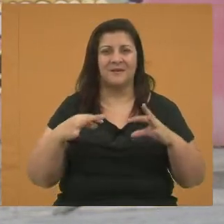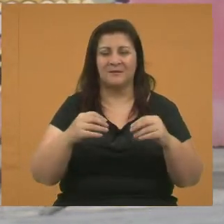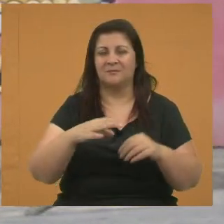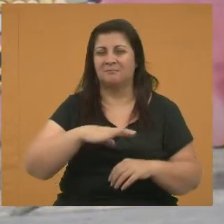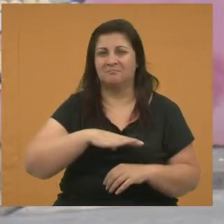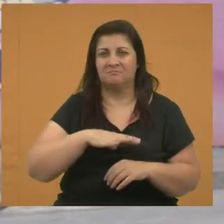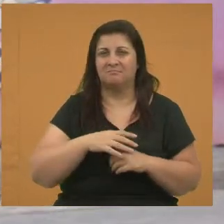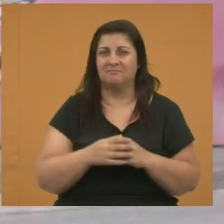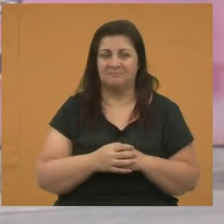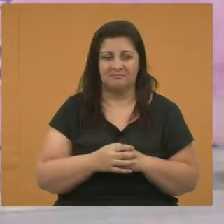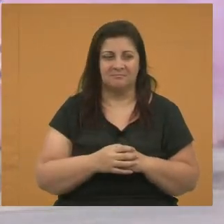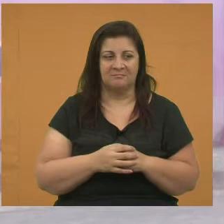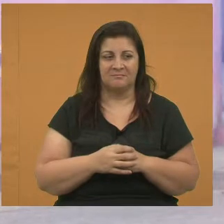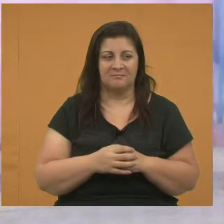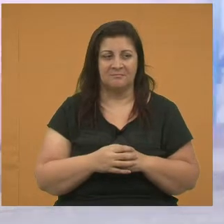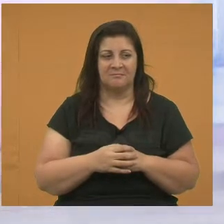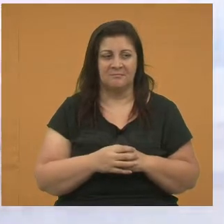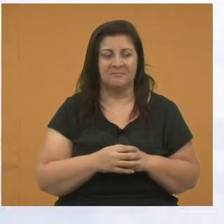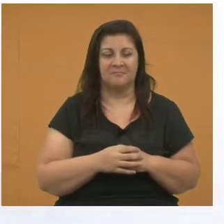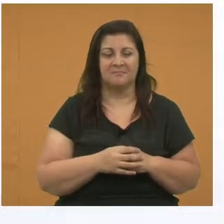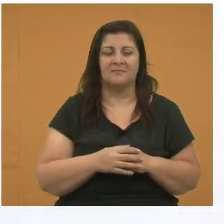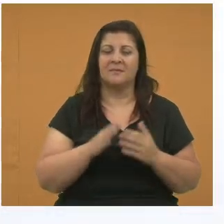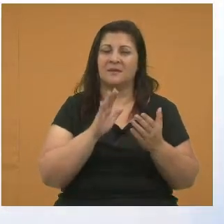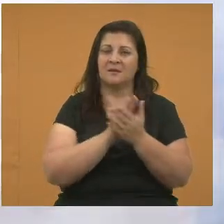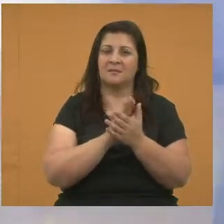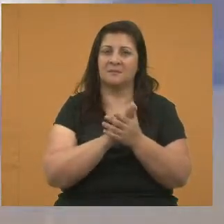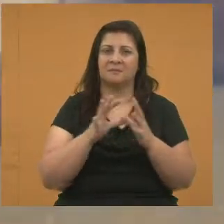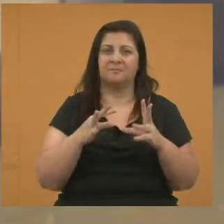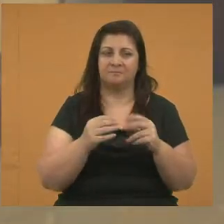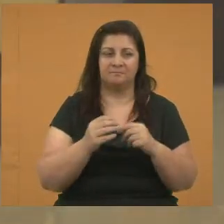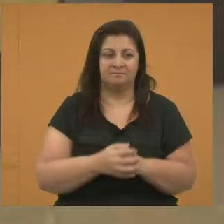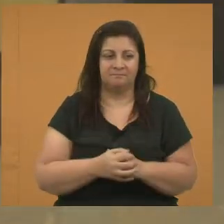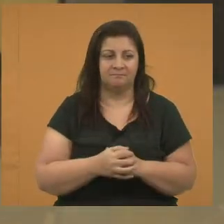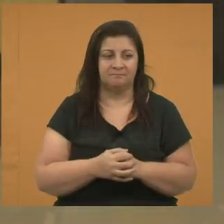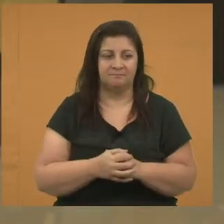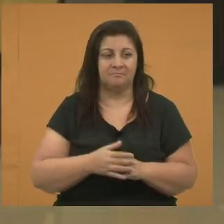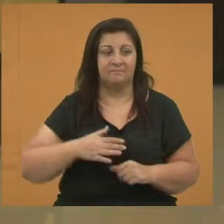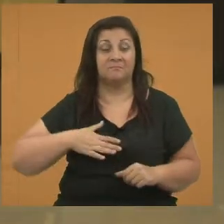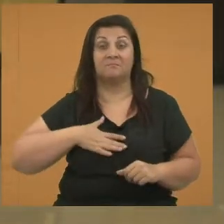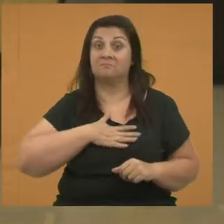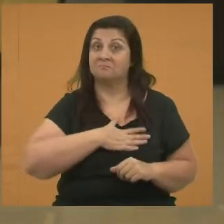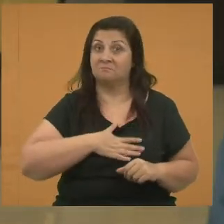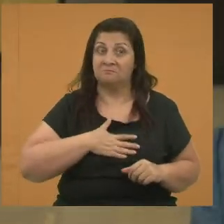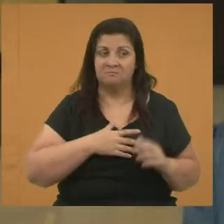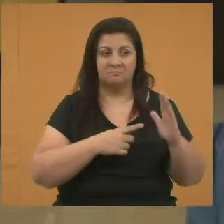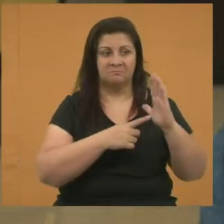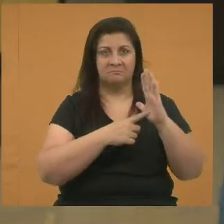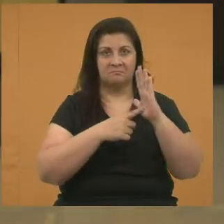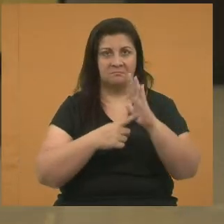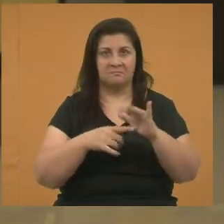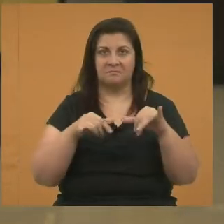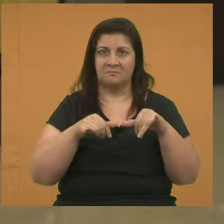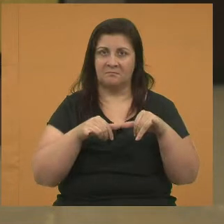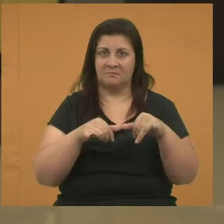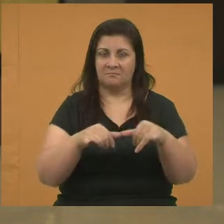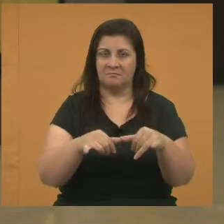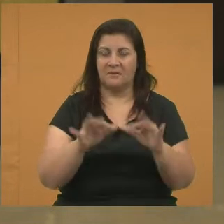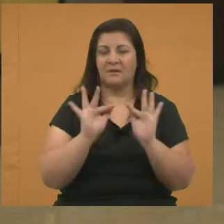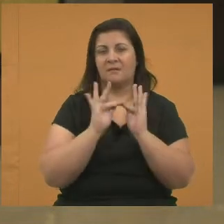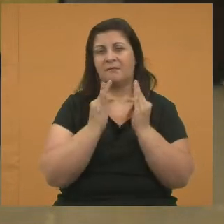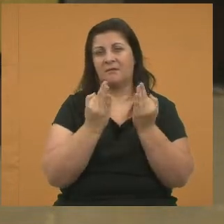cidade chamada Nossa Jacareí. Parabéns a todos. Para mim é um prazer indicar aí o Mercado Família, da